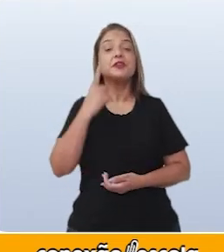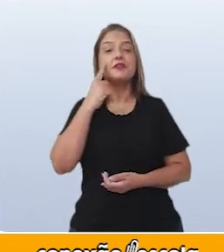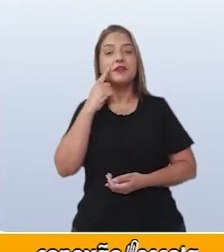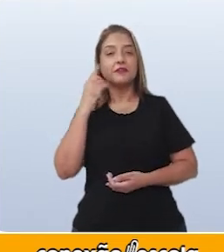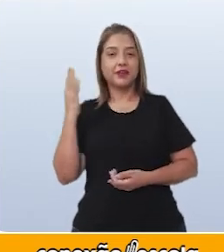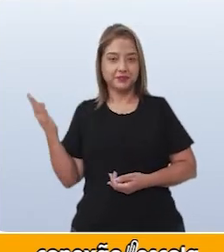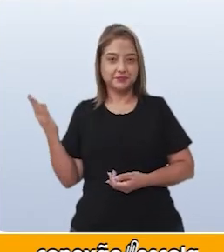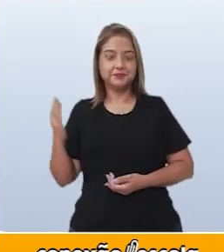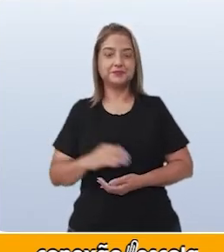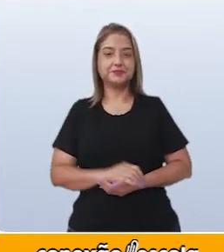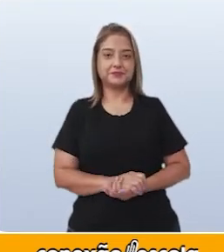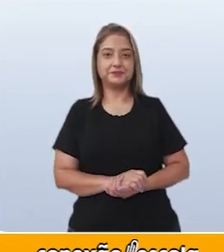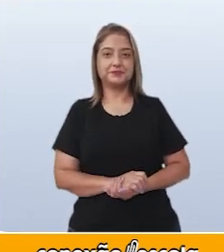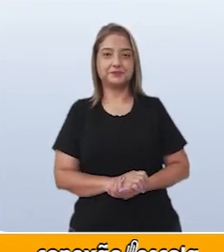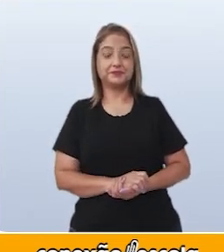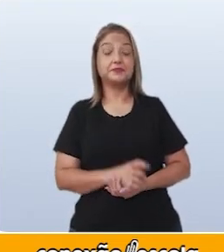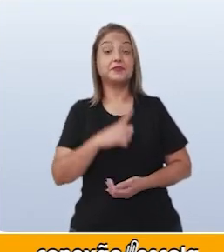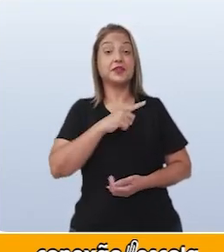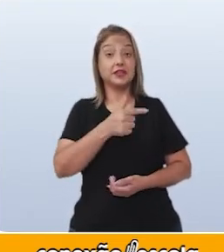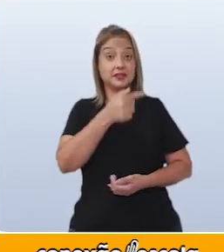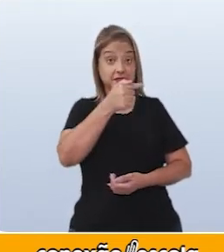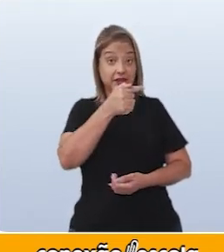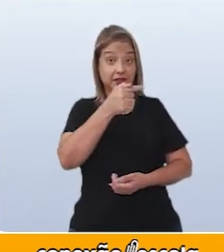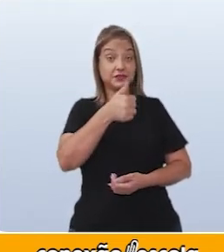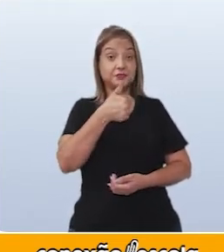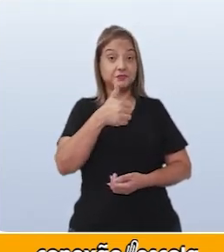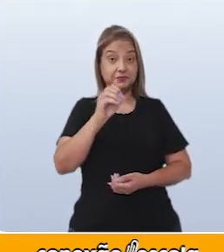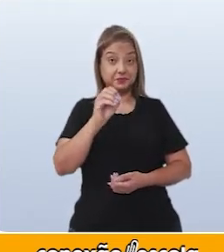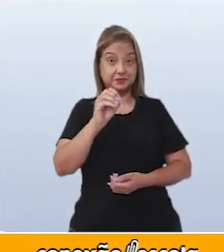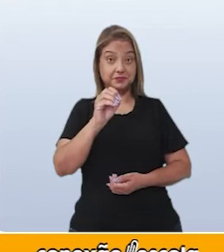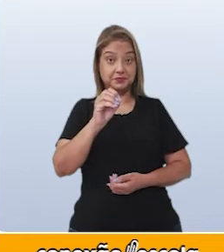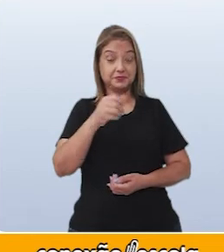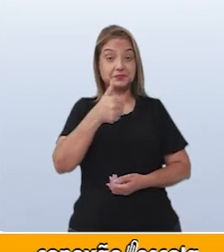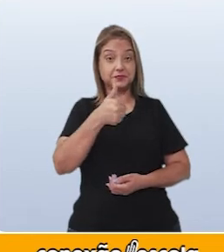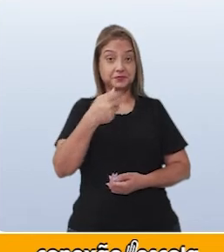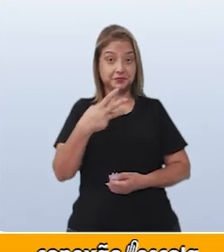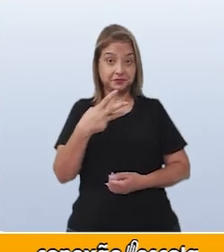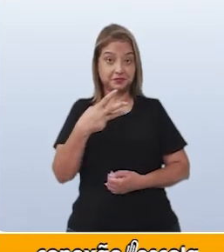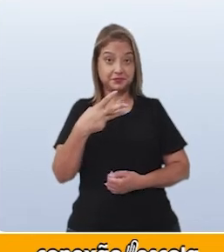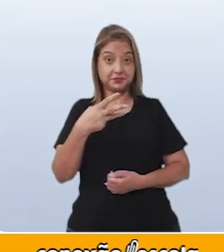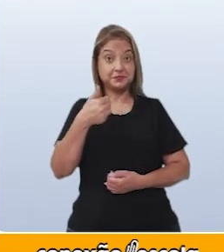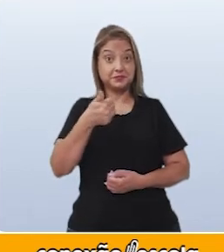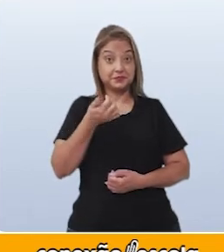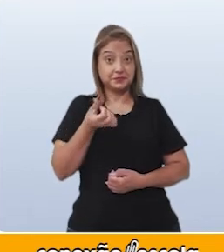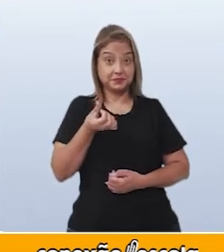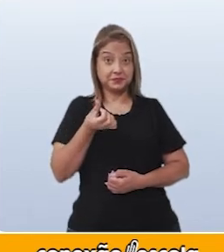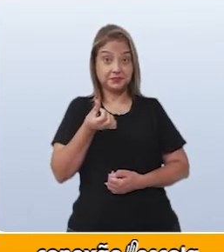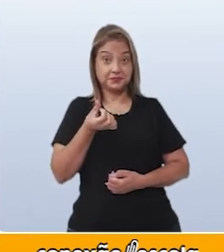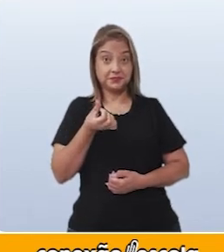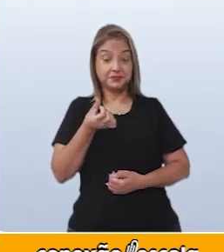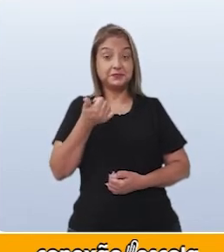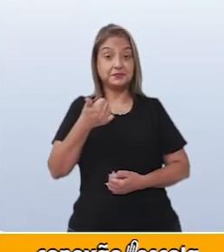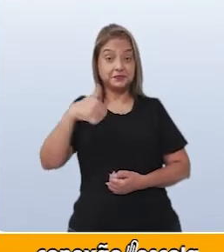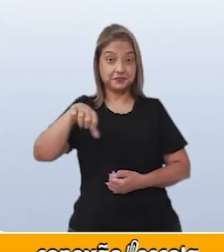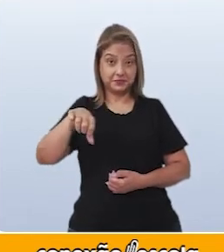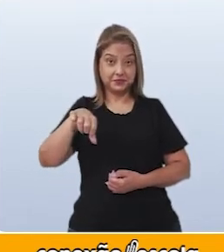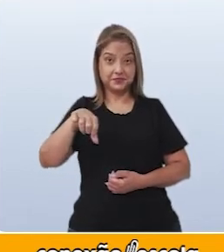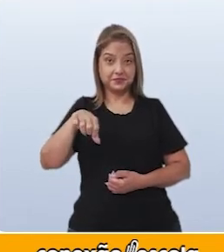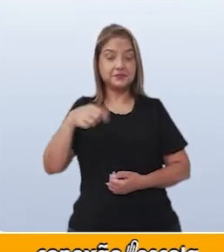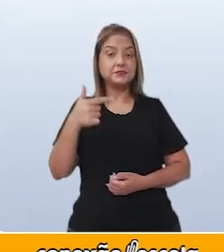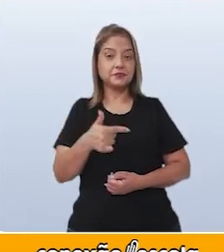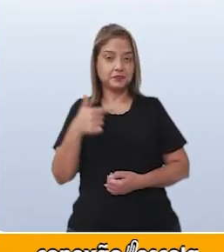Veja essa outra sequência: 7, 10, 13, 16,